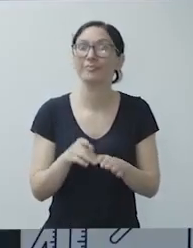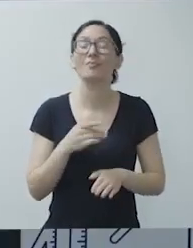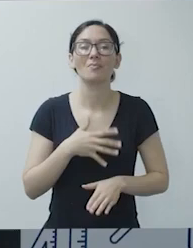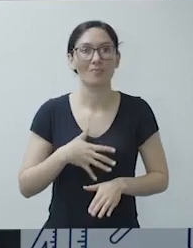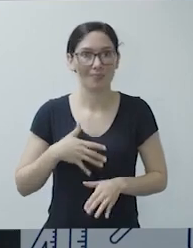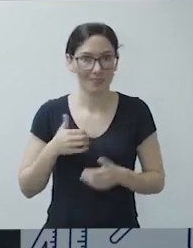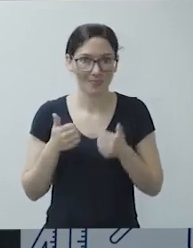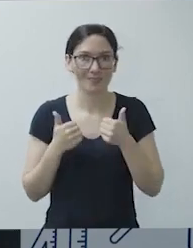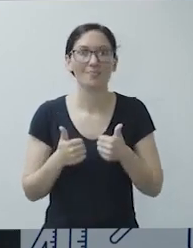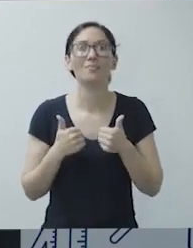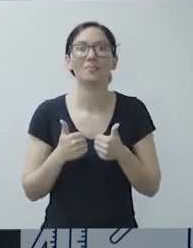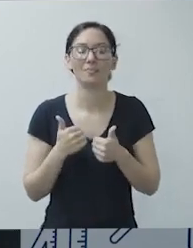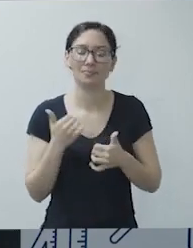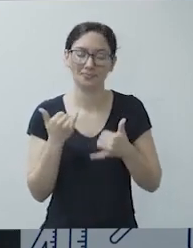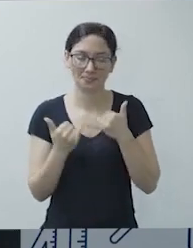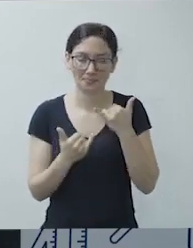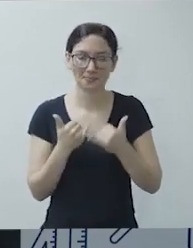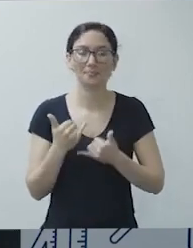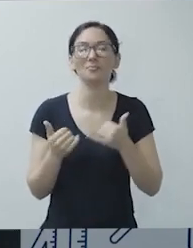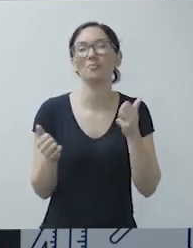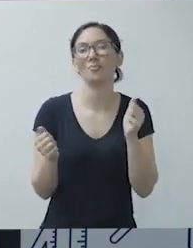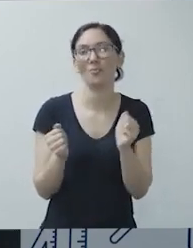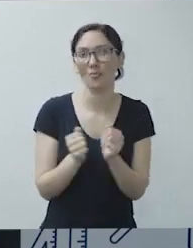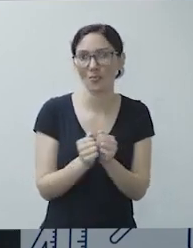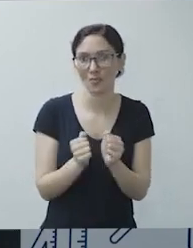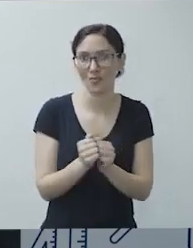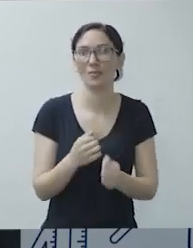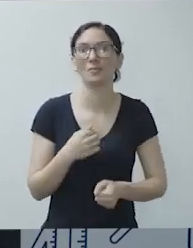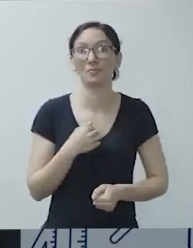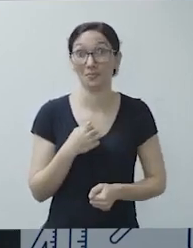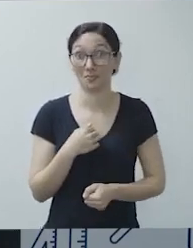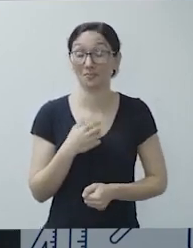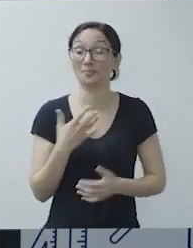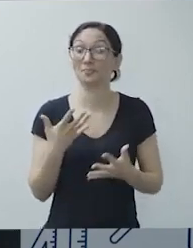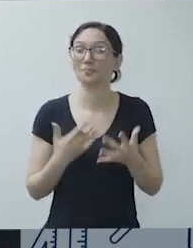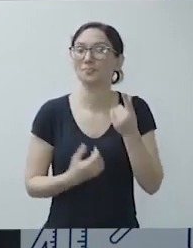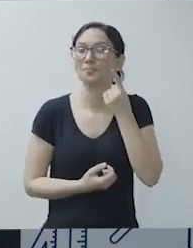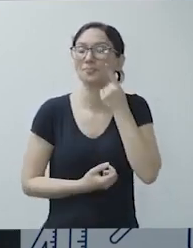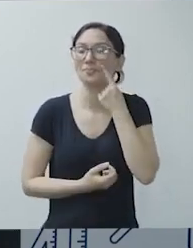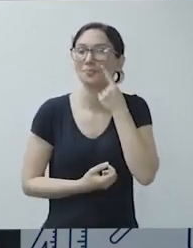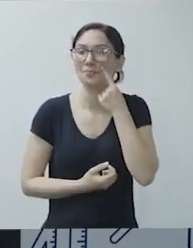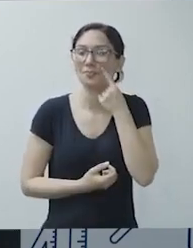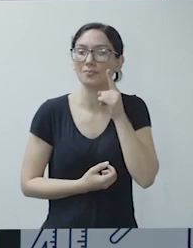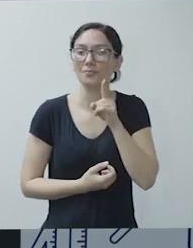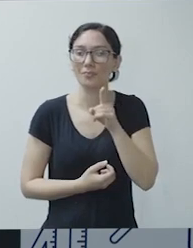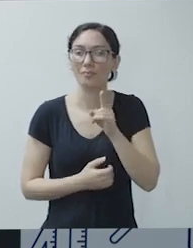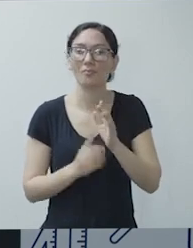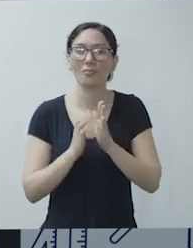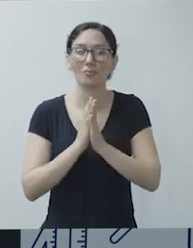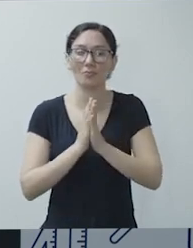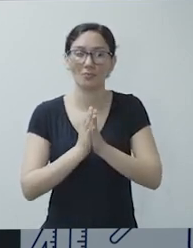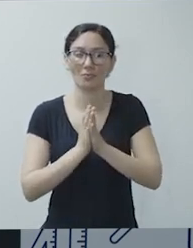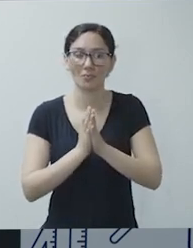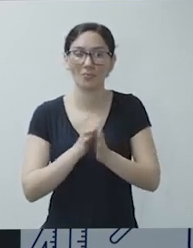tenham gostado e brincado aí junto comigo. Agora,